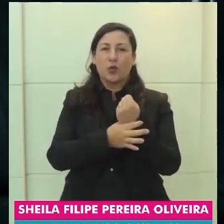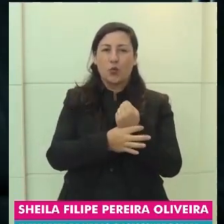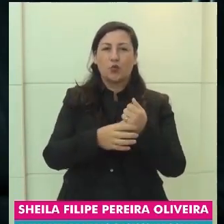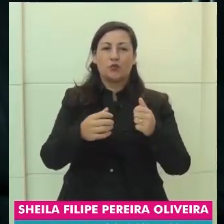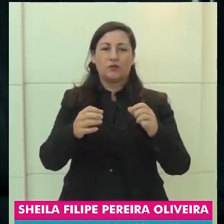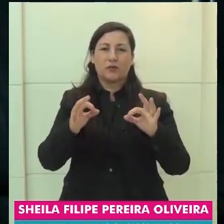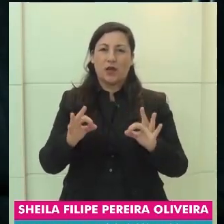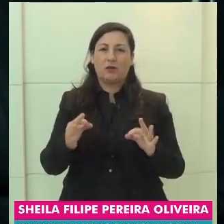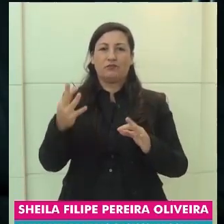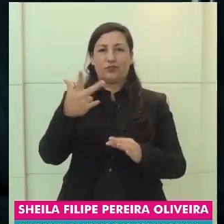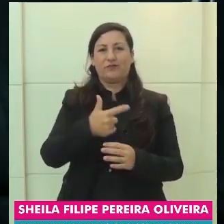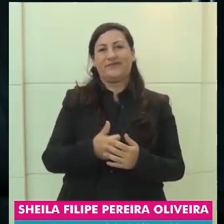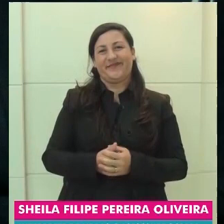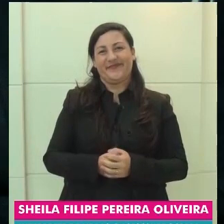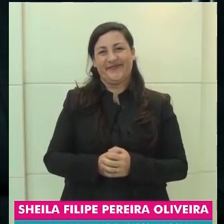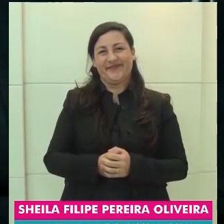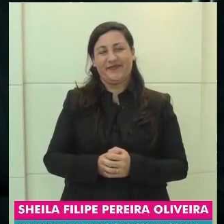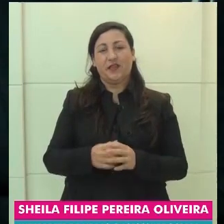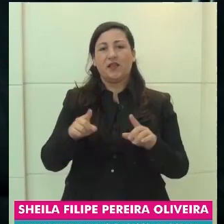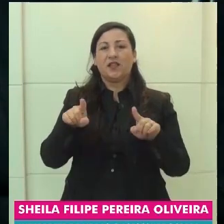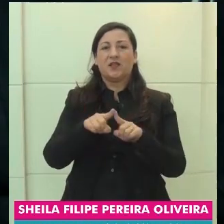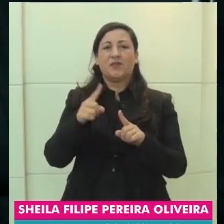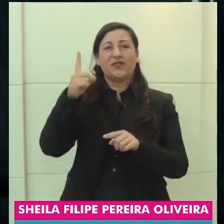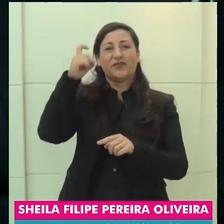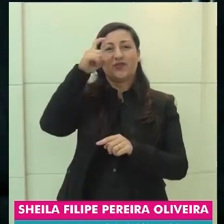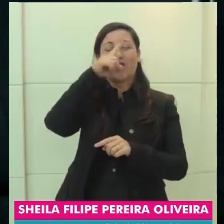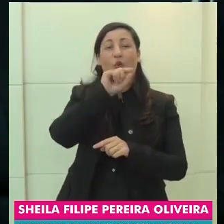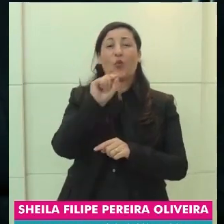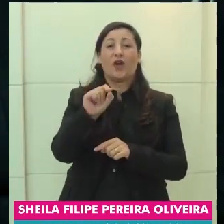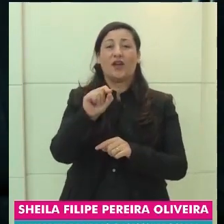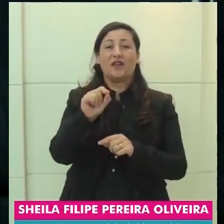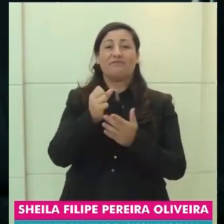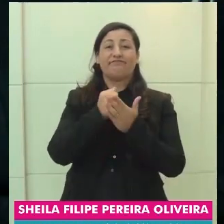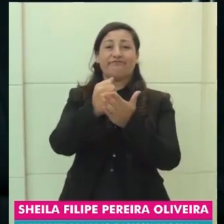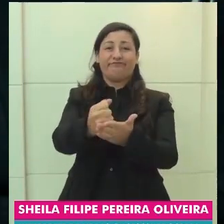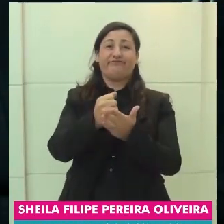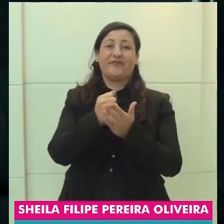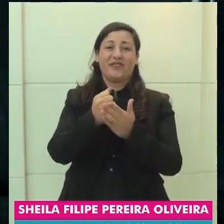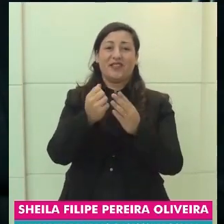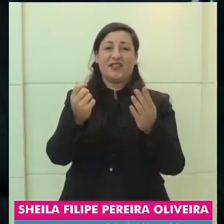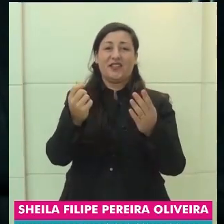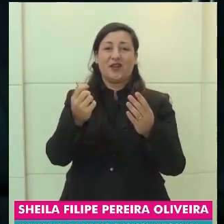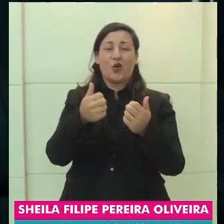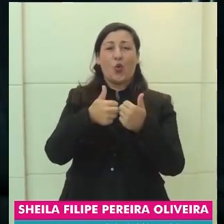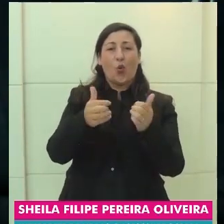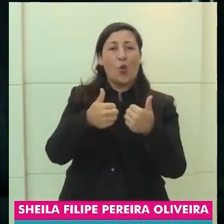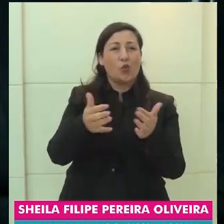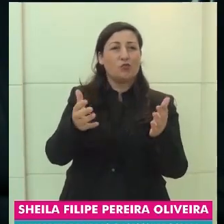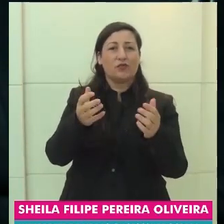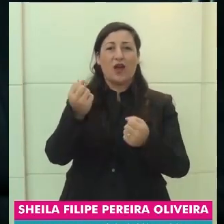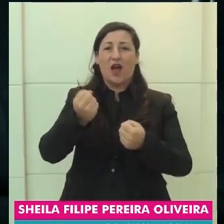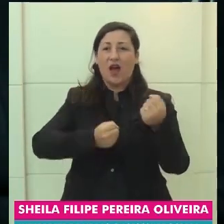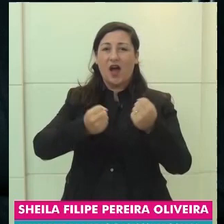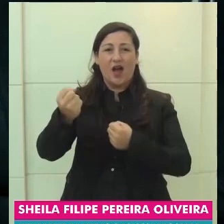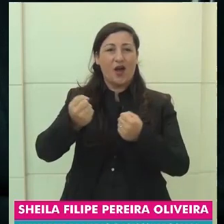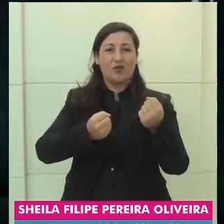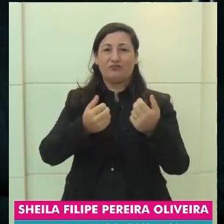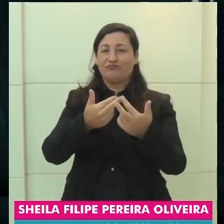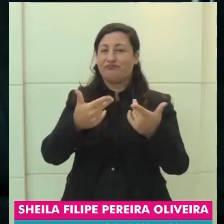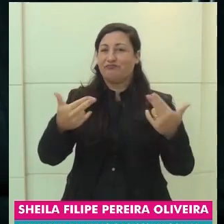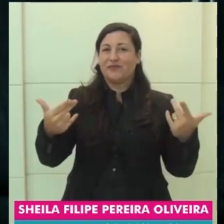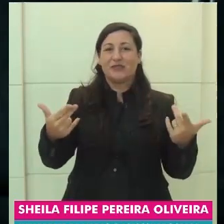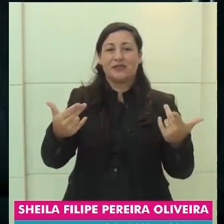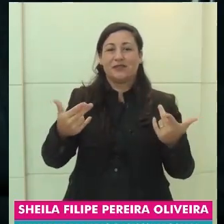Enfrentamos também a falta de transporte para trazer esses alunos. Nós temos pais que moram lá na operária,